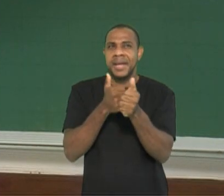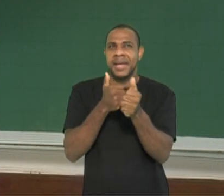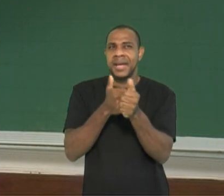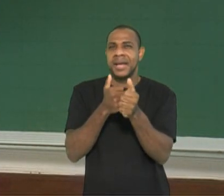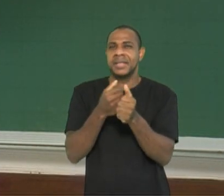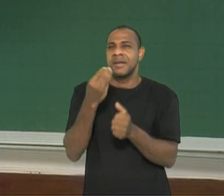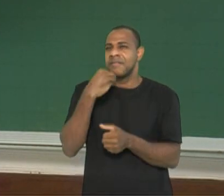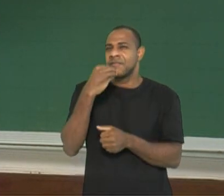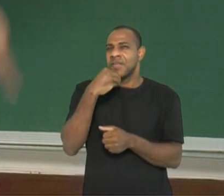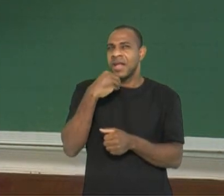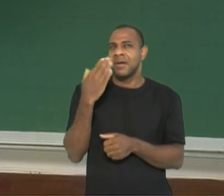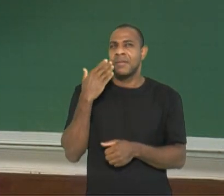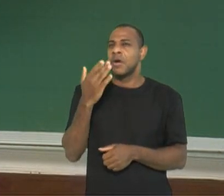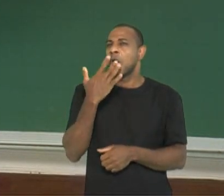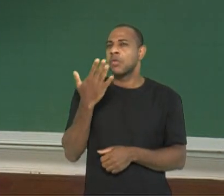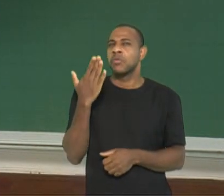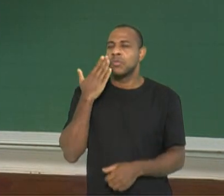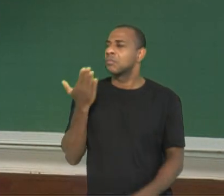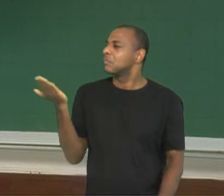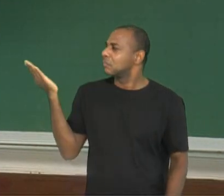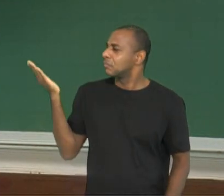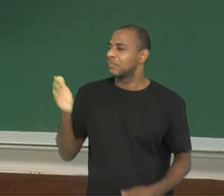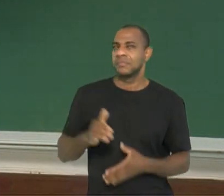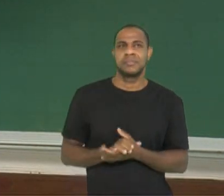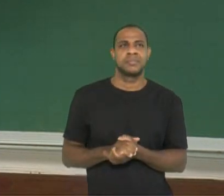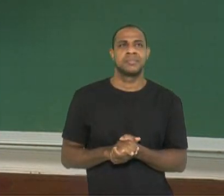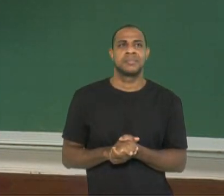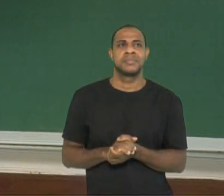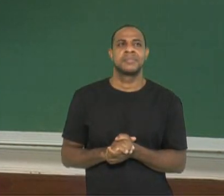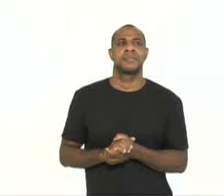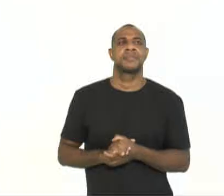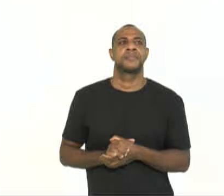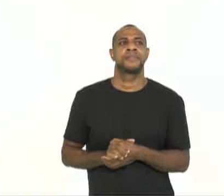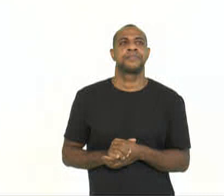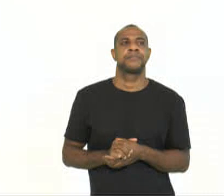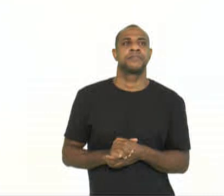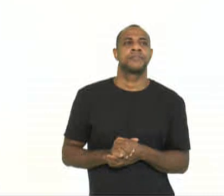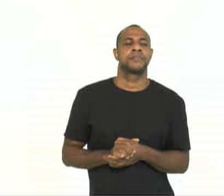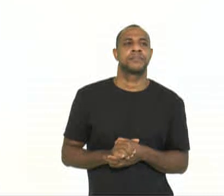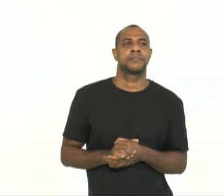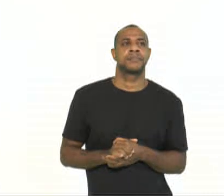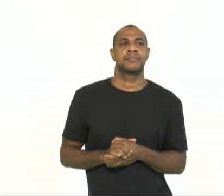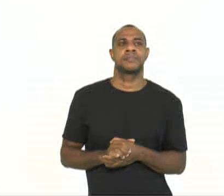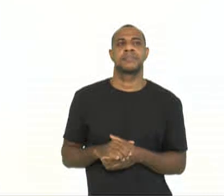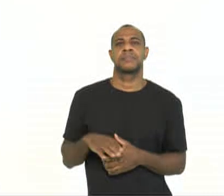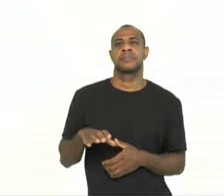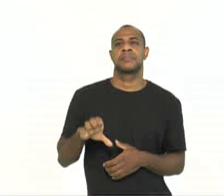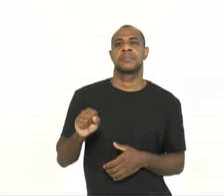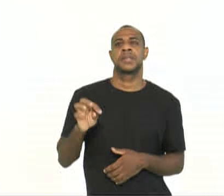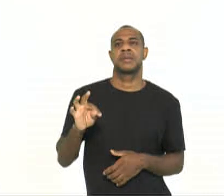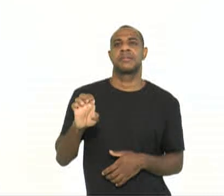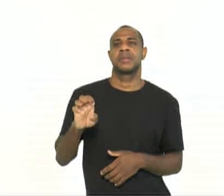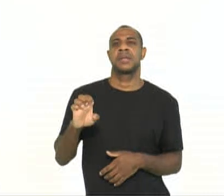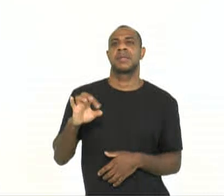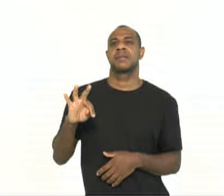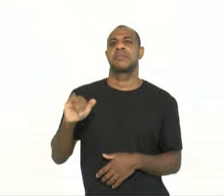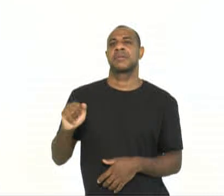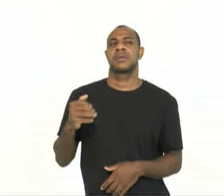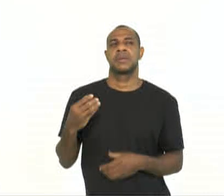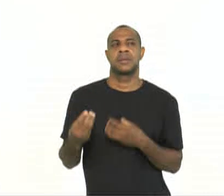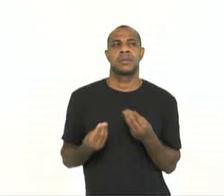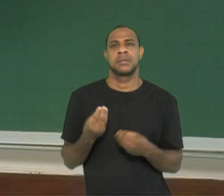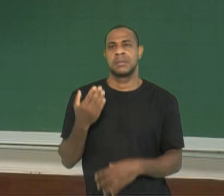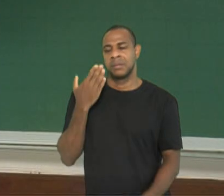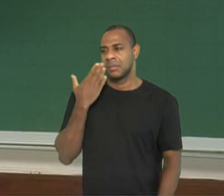essas aqui já são bem neutras e bem fracas. Isso são cores neutras. E estética. O que é estética? Estética é o seguinte, menina